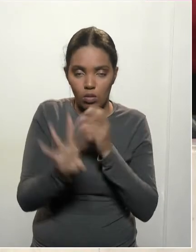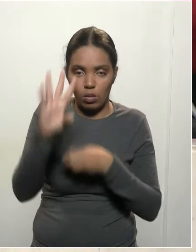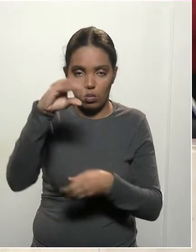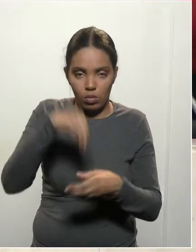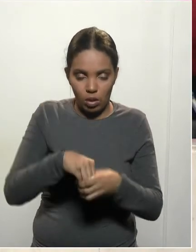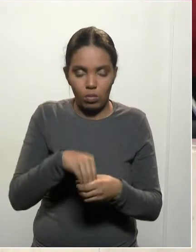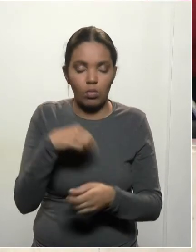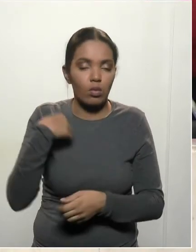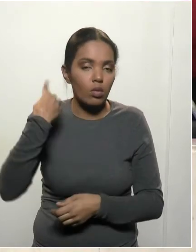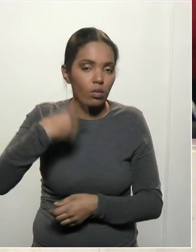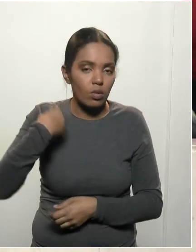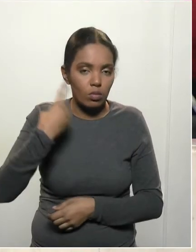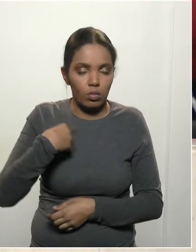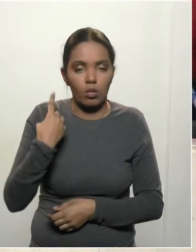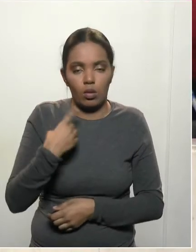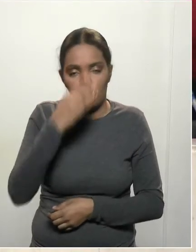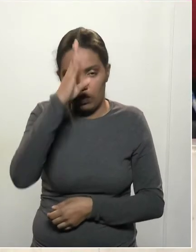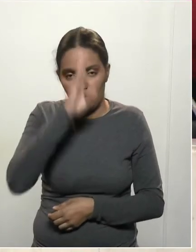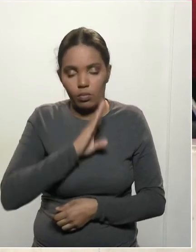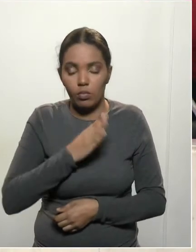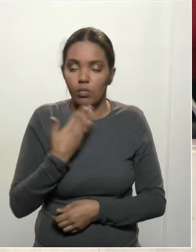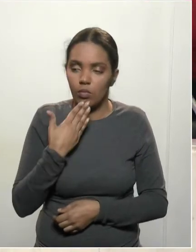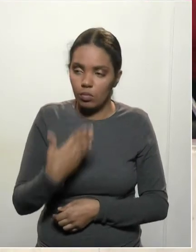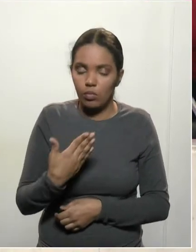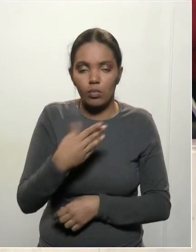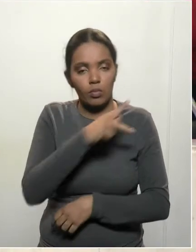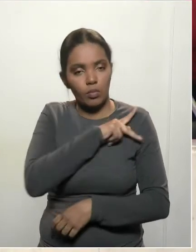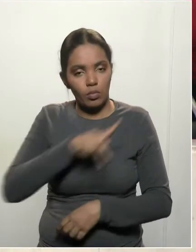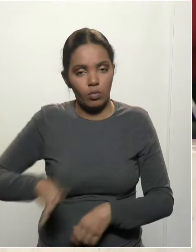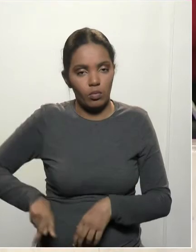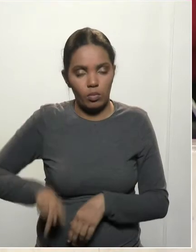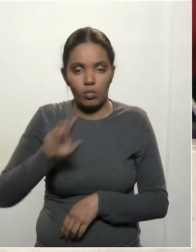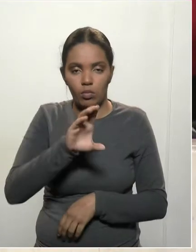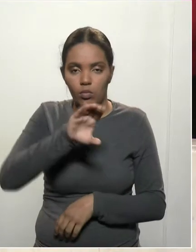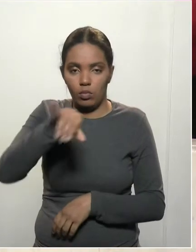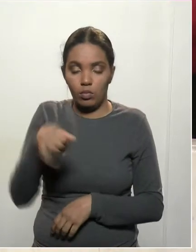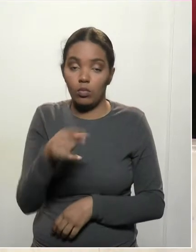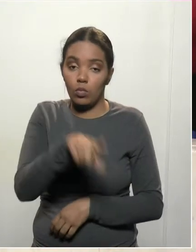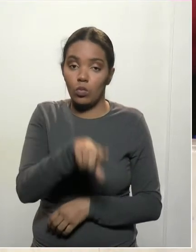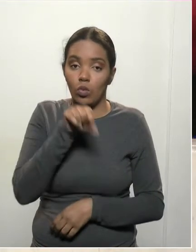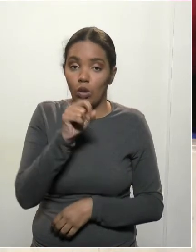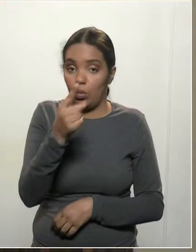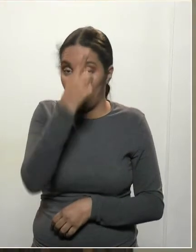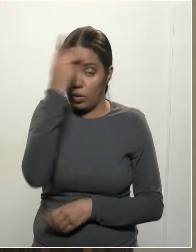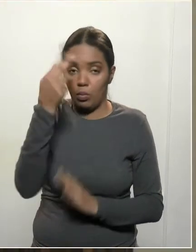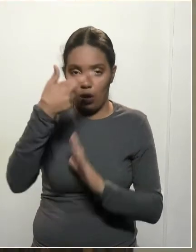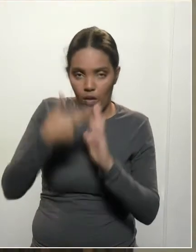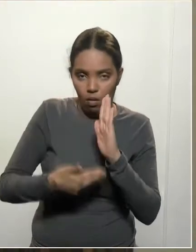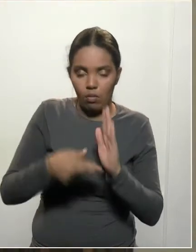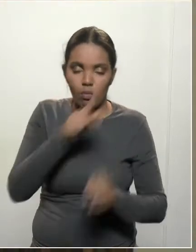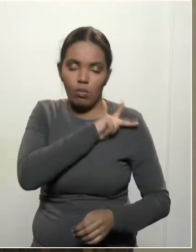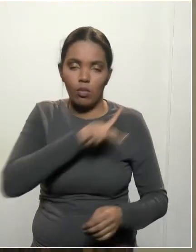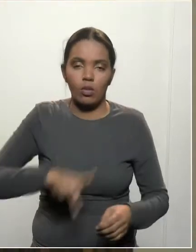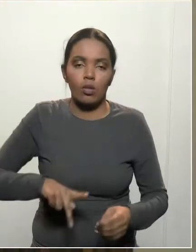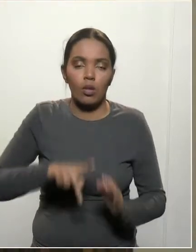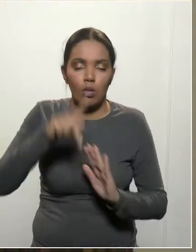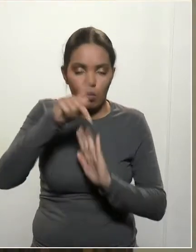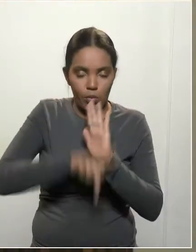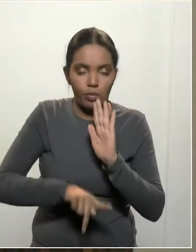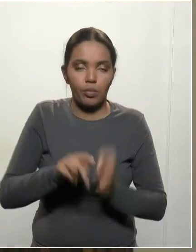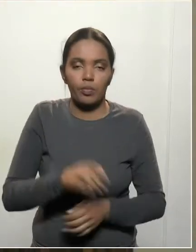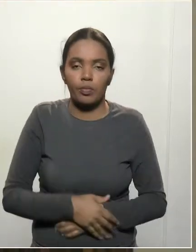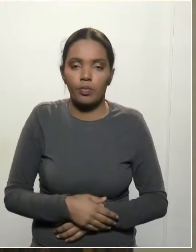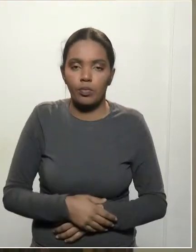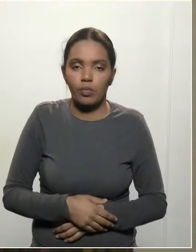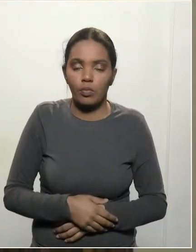Eu solicito ao presidente da CCJ para que designe um relator para esse projeto. Presidente, é o deputado Hussein Bakri,